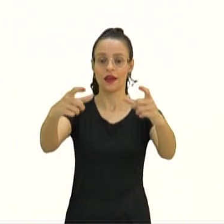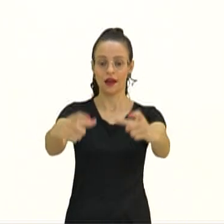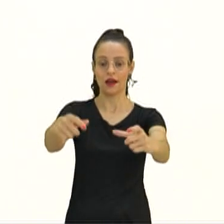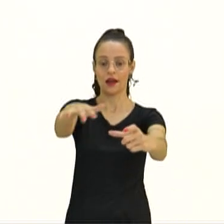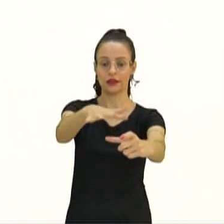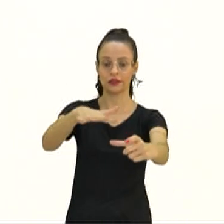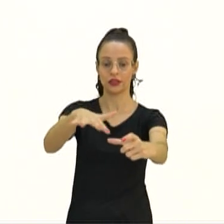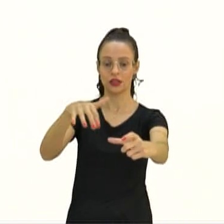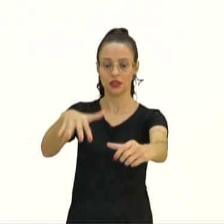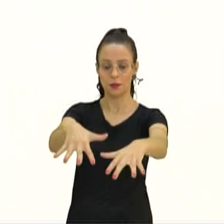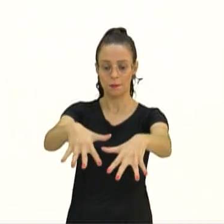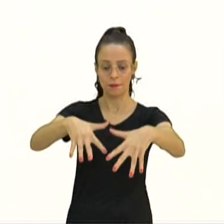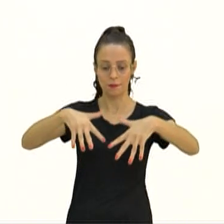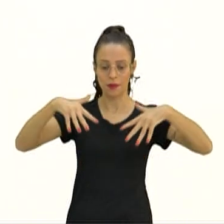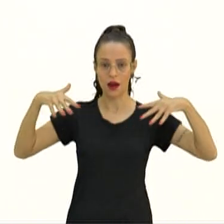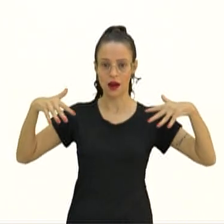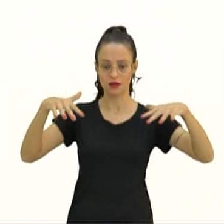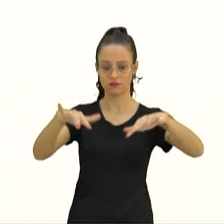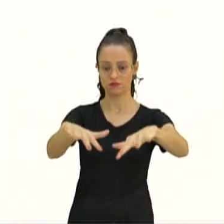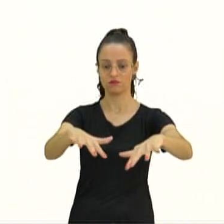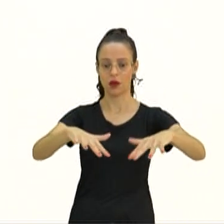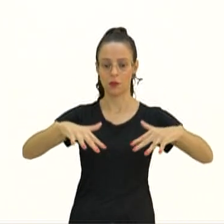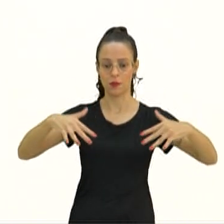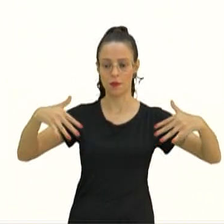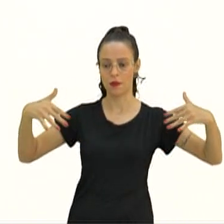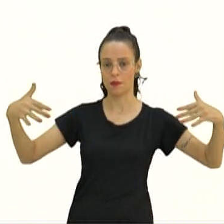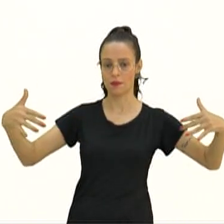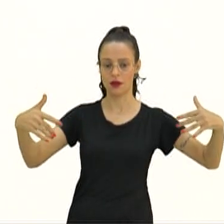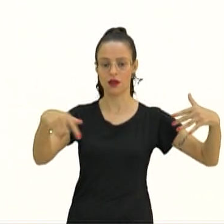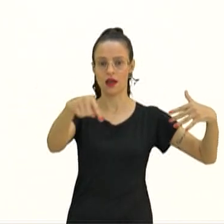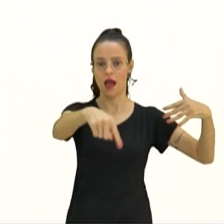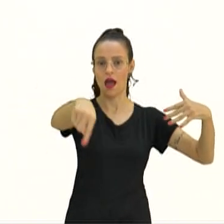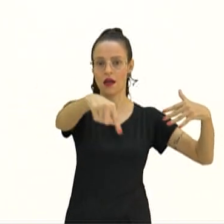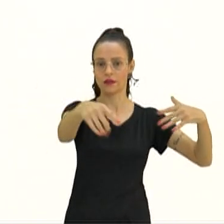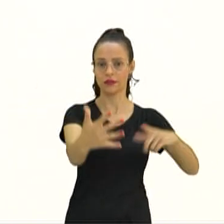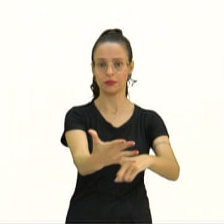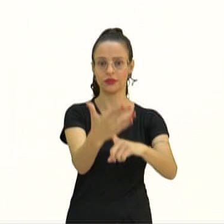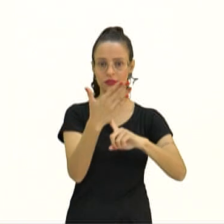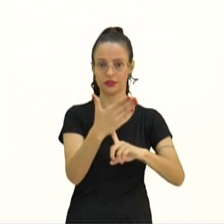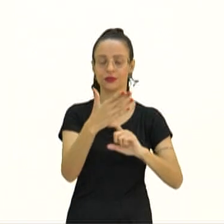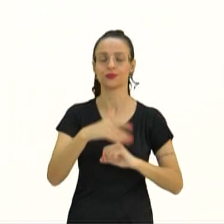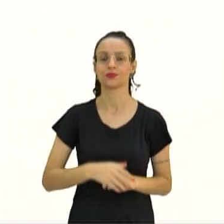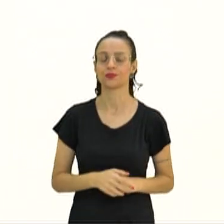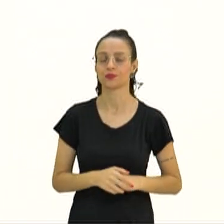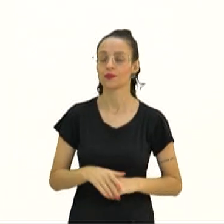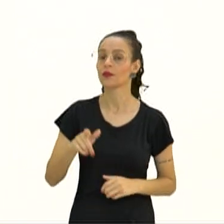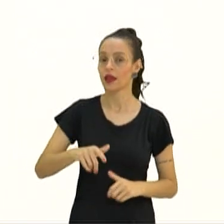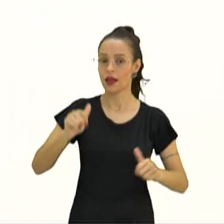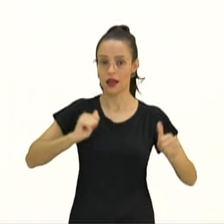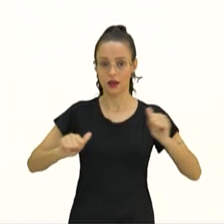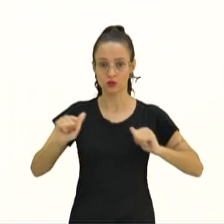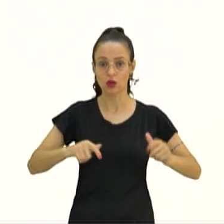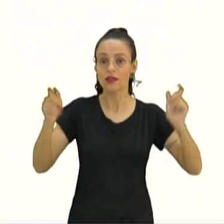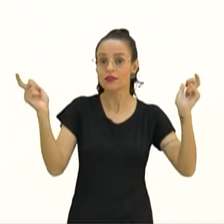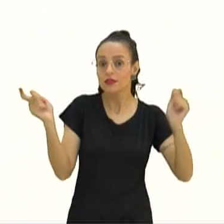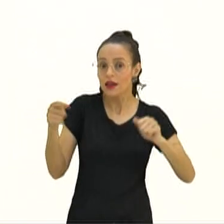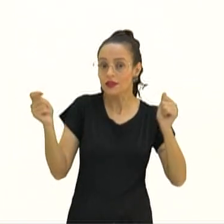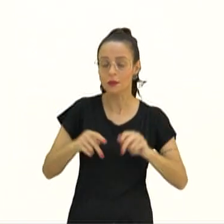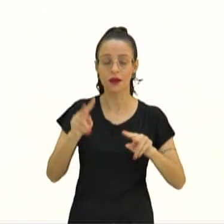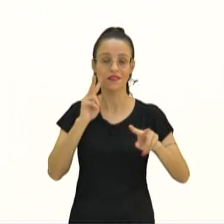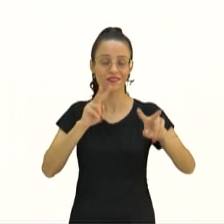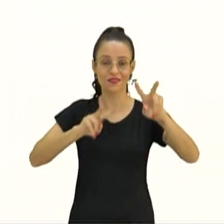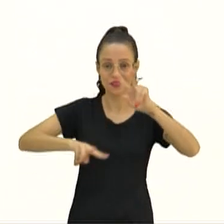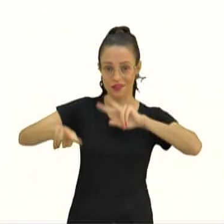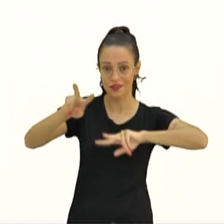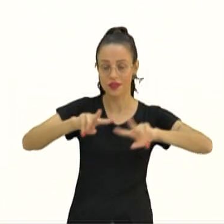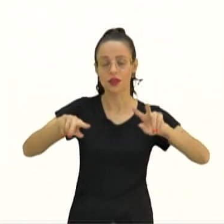e a plateia ficava ao redor do palco, ao redor das apresentações. Para os atores serem vistos pelos